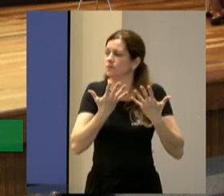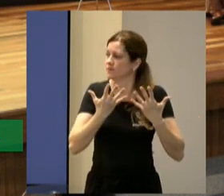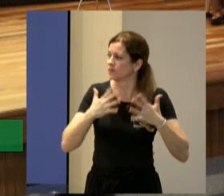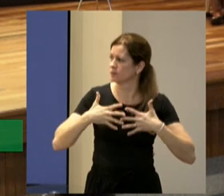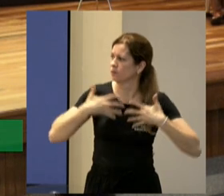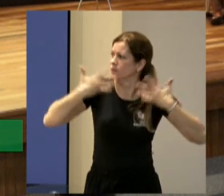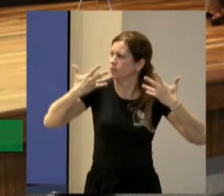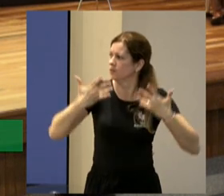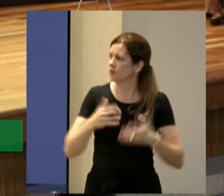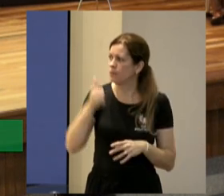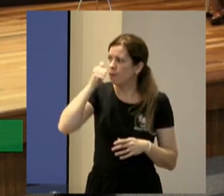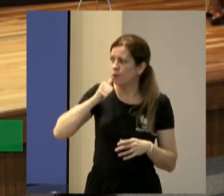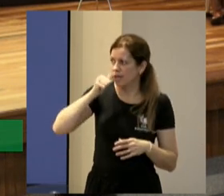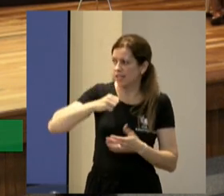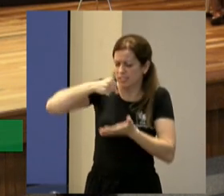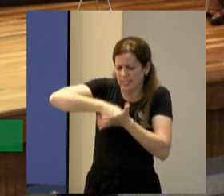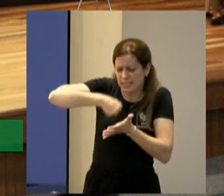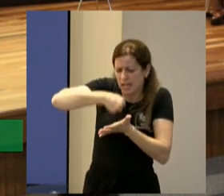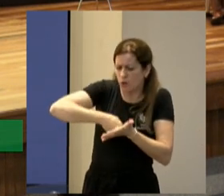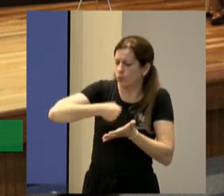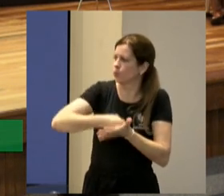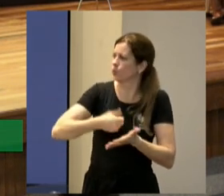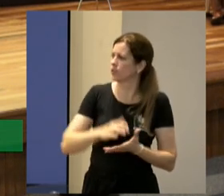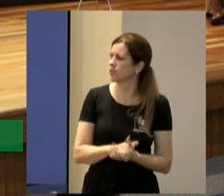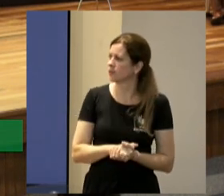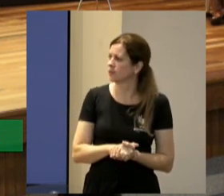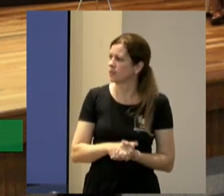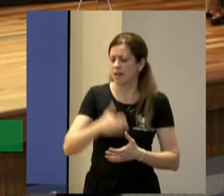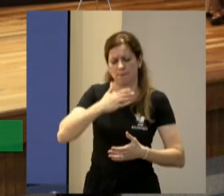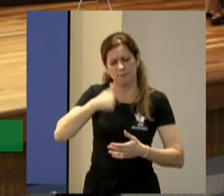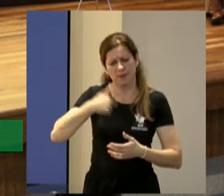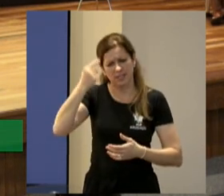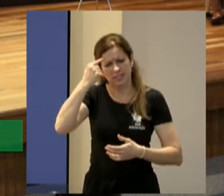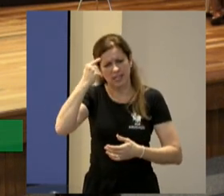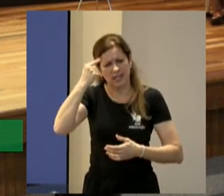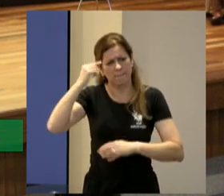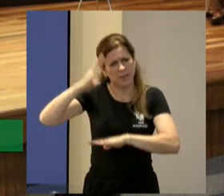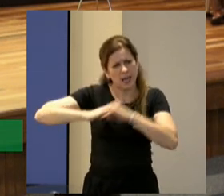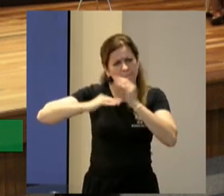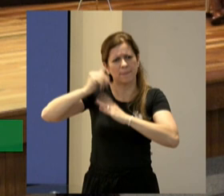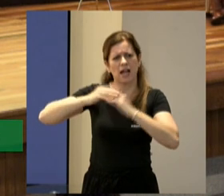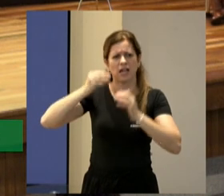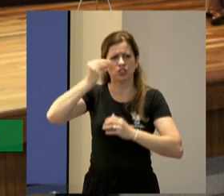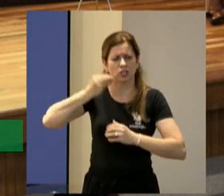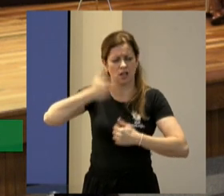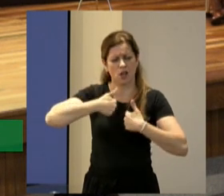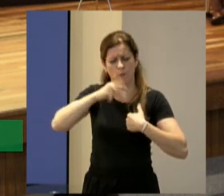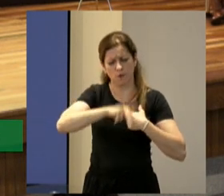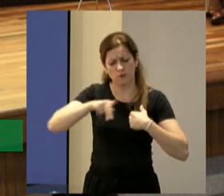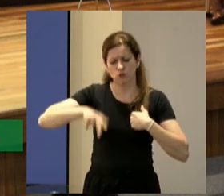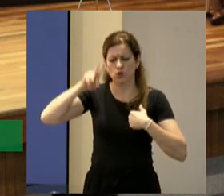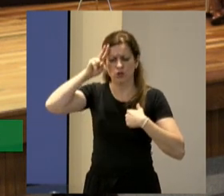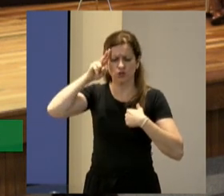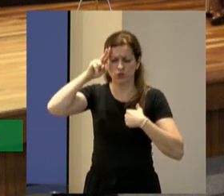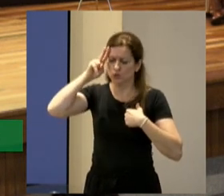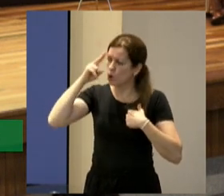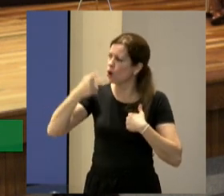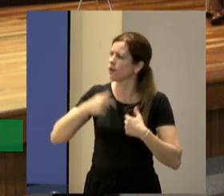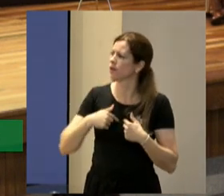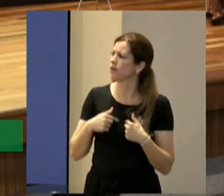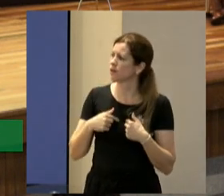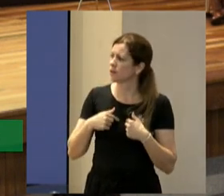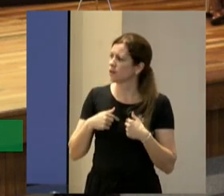mais potente, para desenvolver, para repensar a minha prática enquanto professora de história e também para pensar